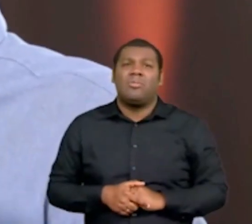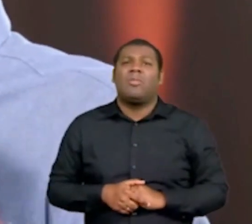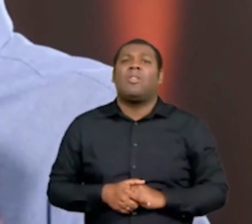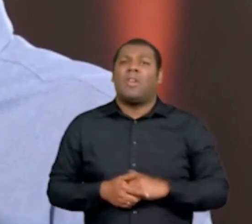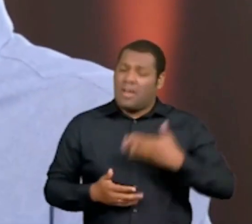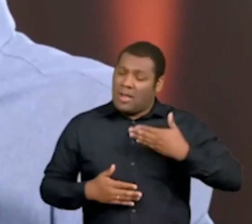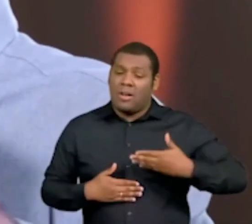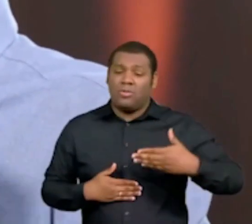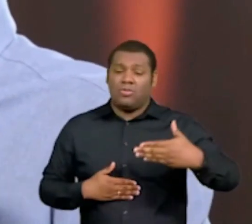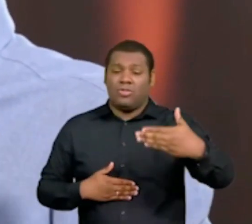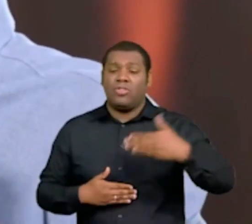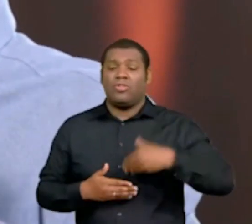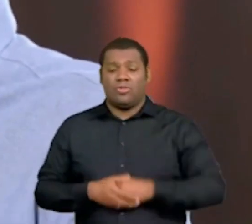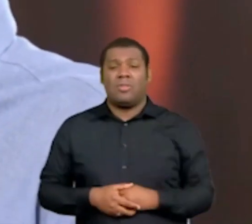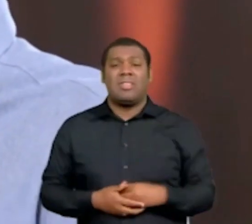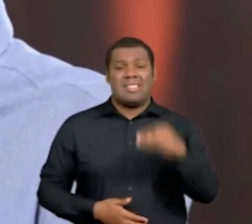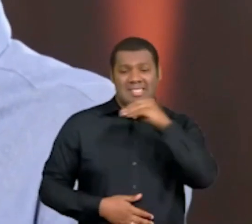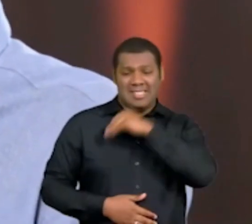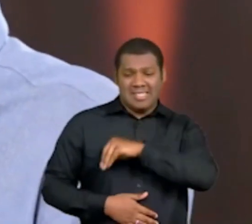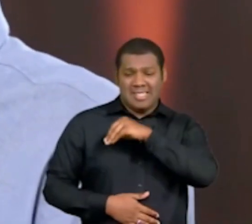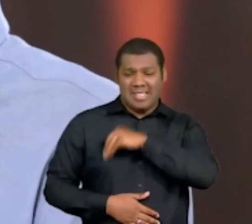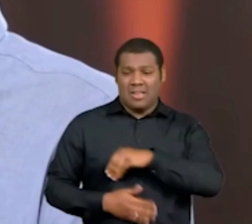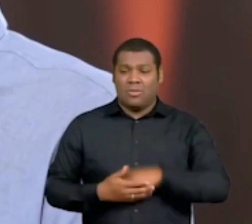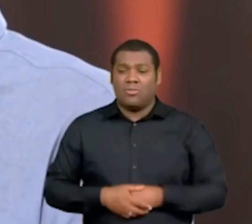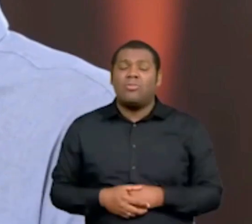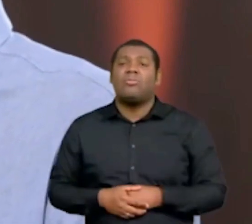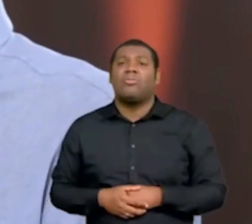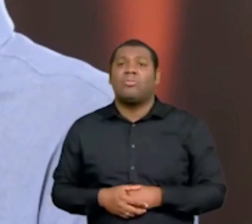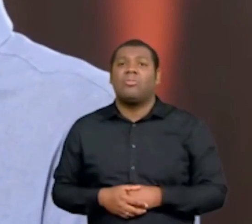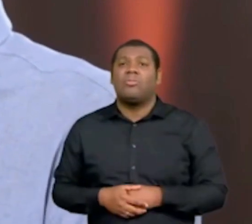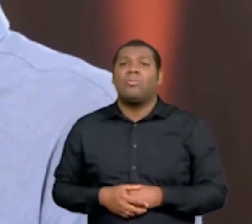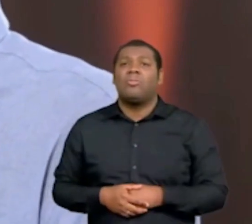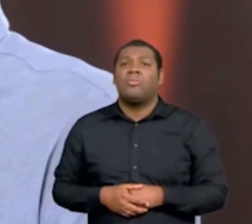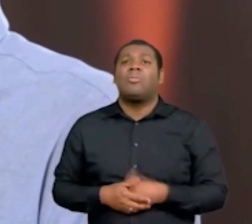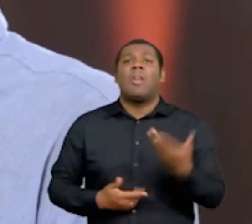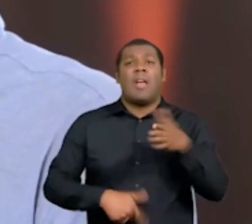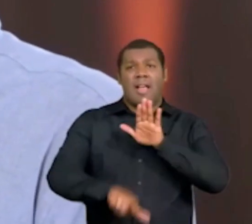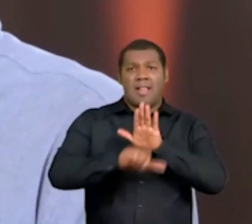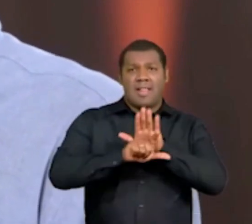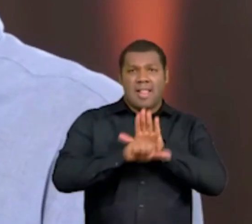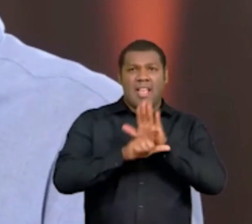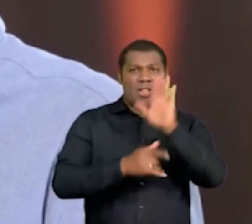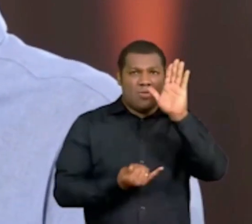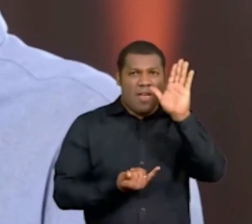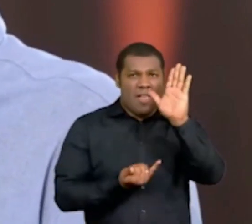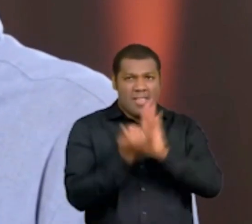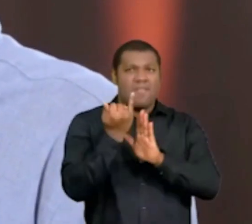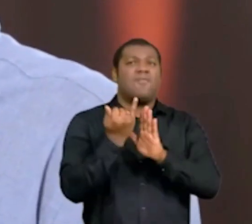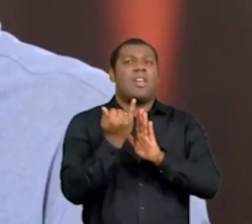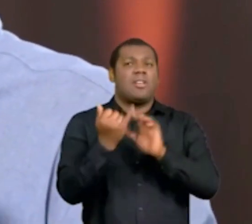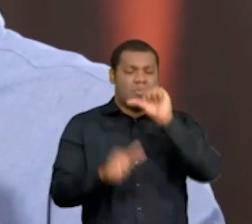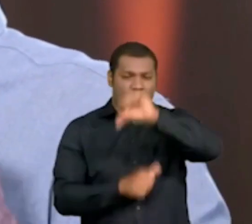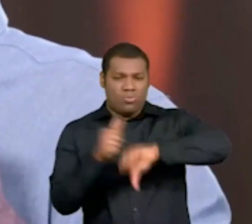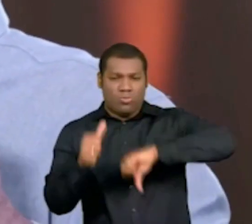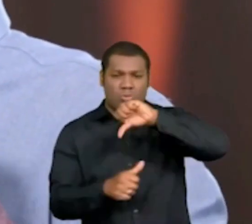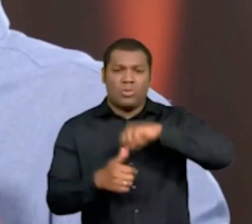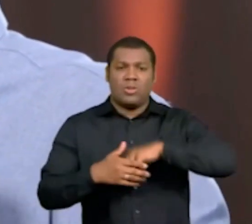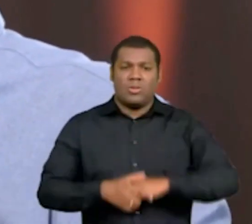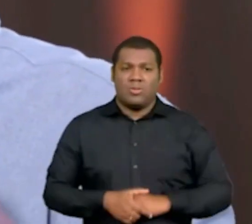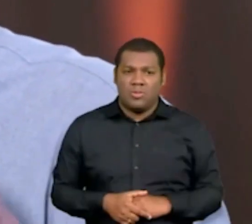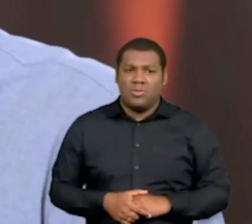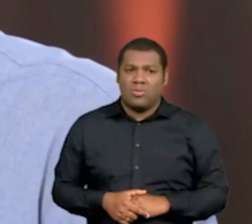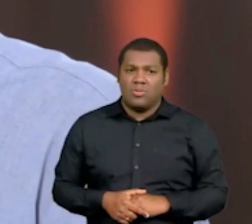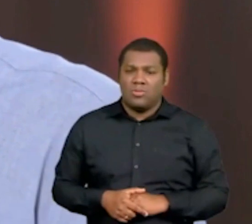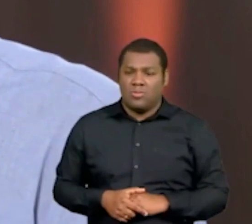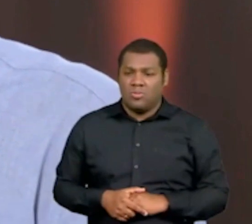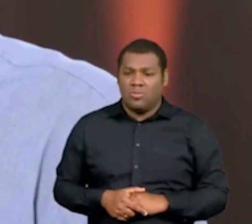salário mínimo, além da reposição inflacionária, que é para repor, sabe, a elevação do custo de vida, ele vai